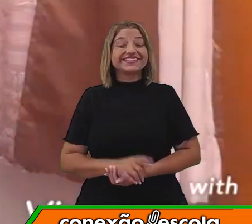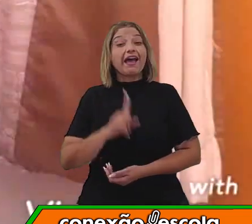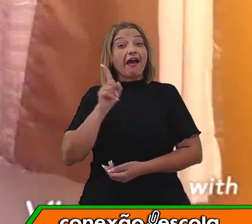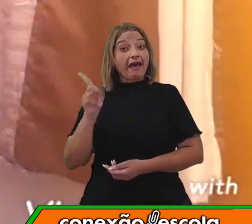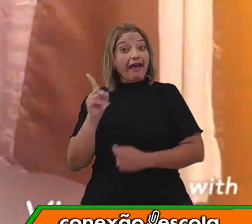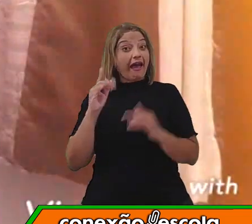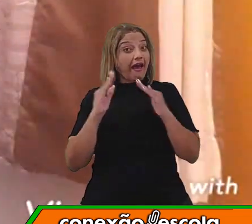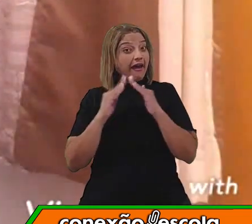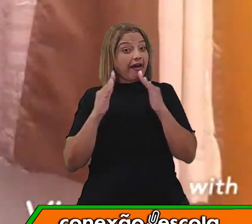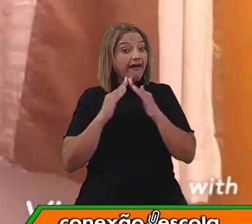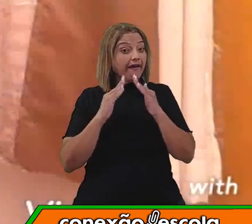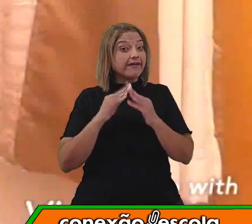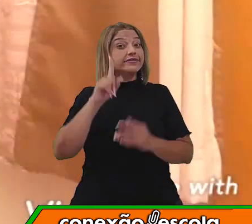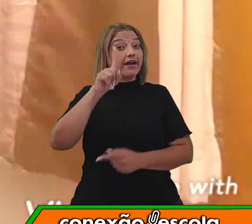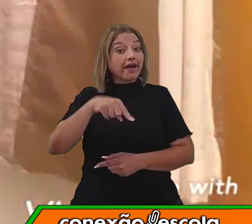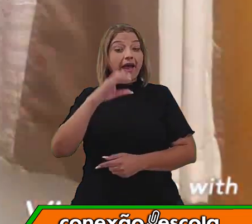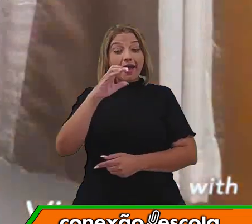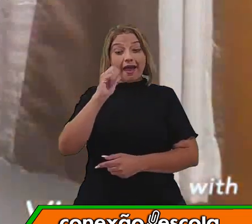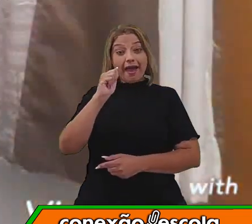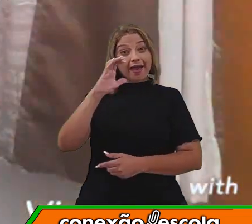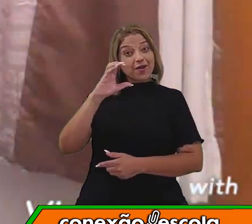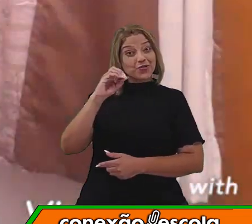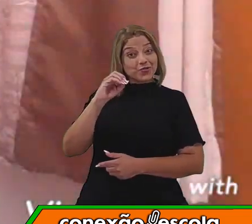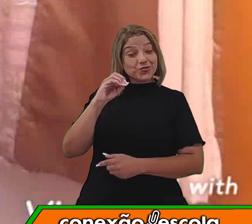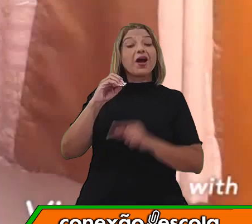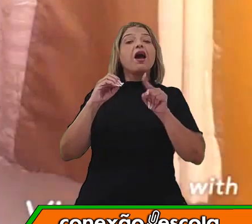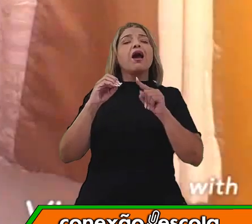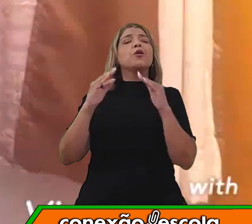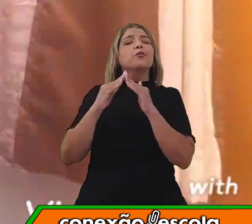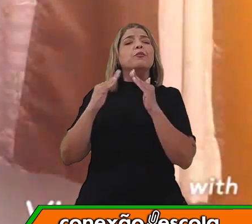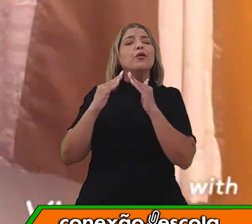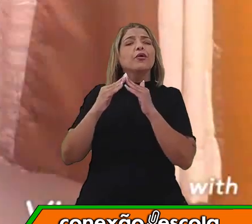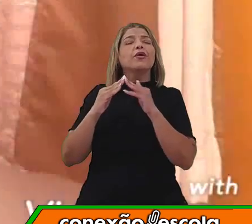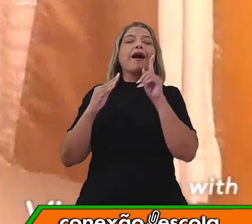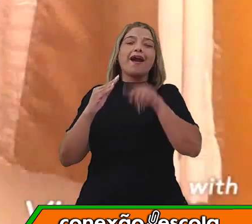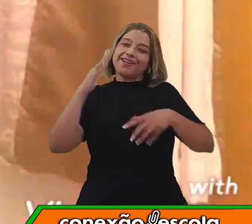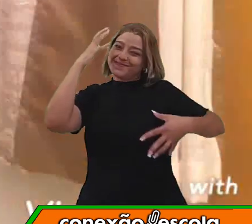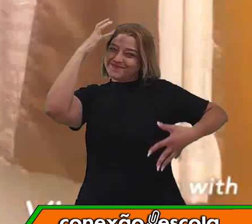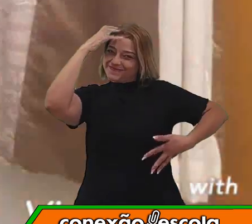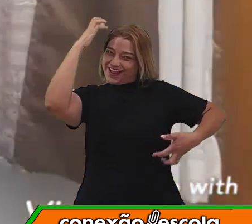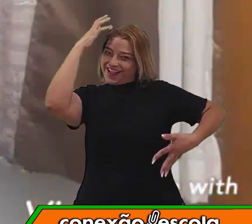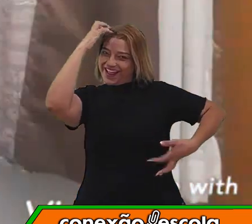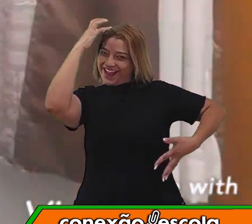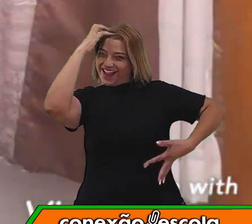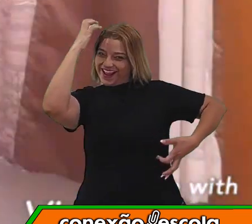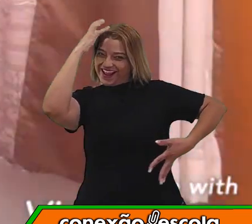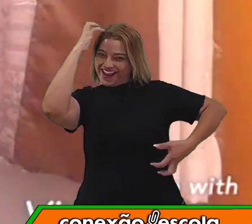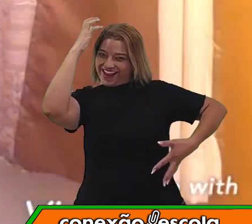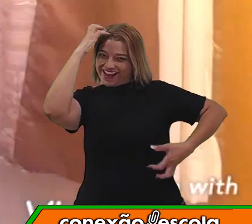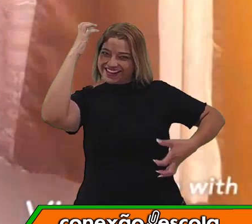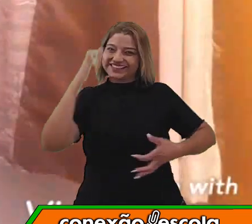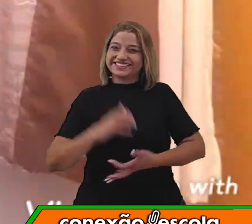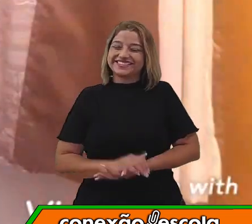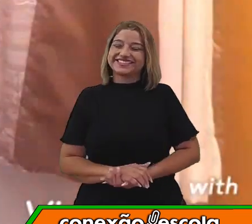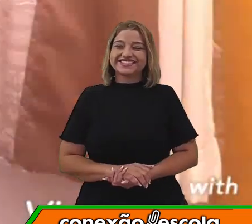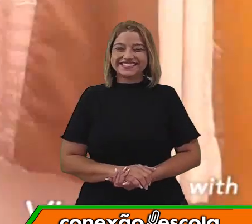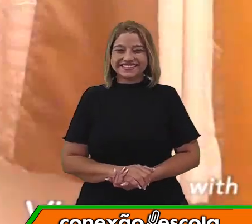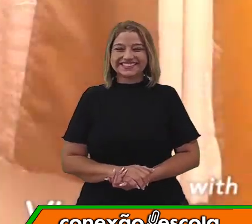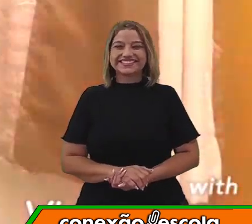Essa casa é do caco. Quem mora nela é o macaco.